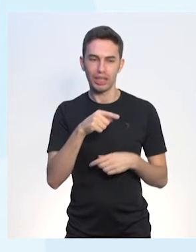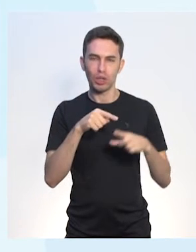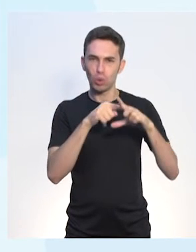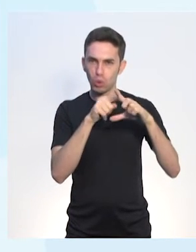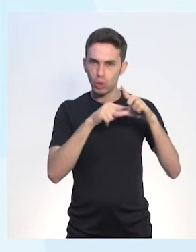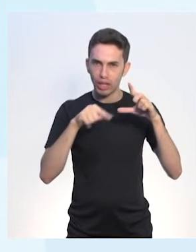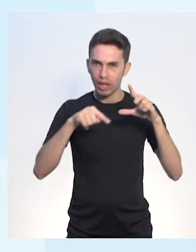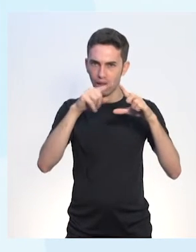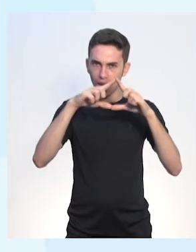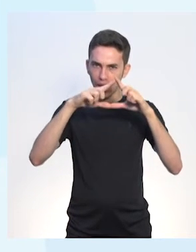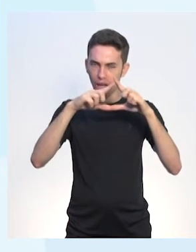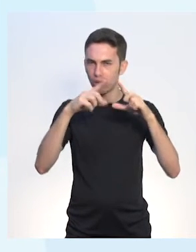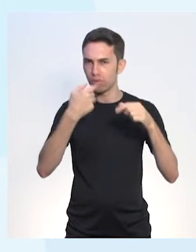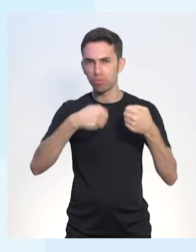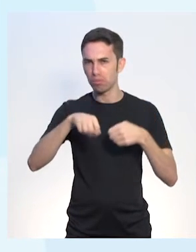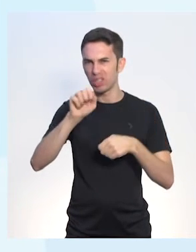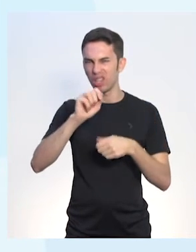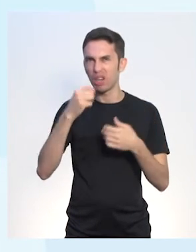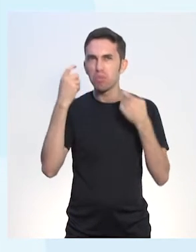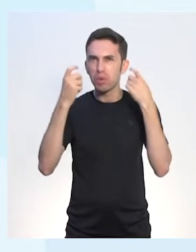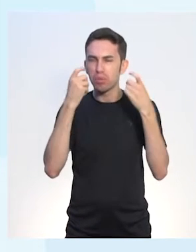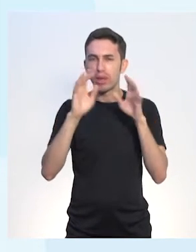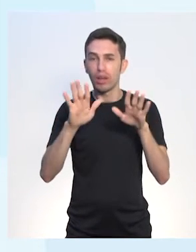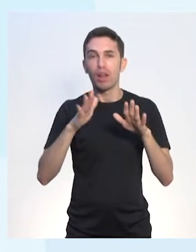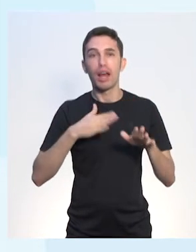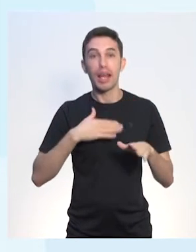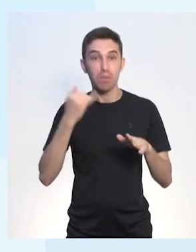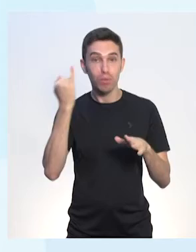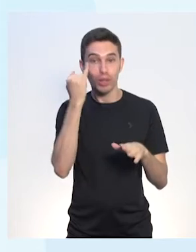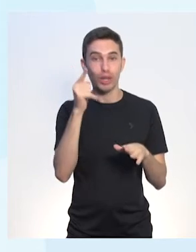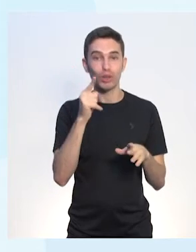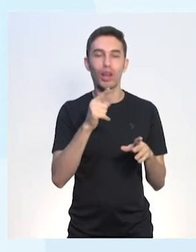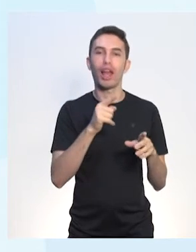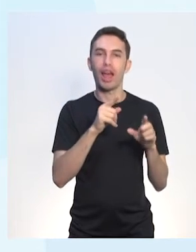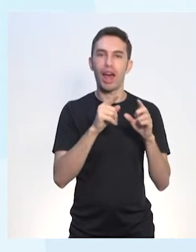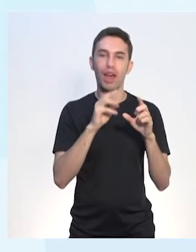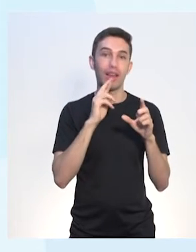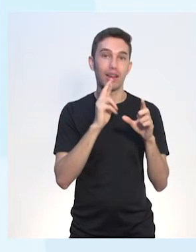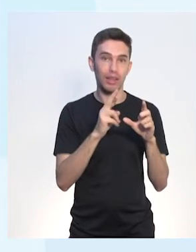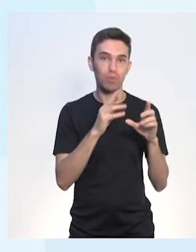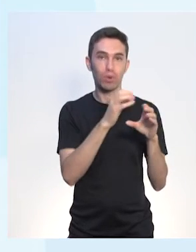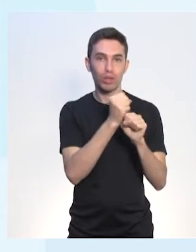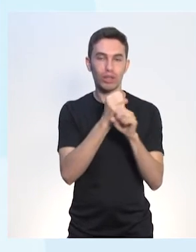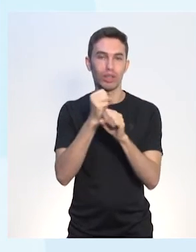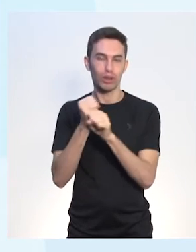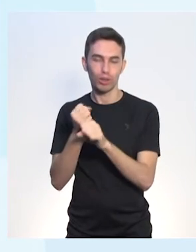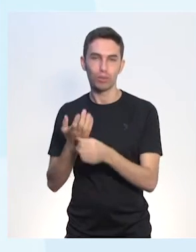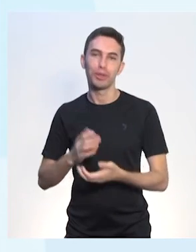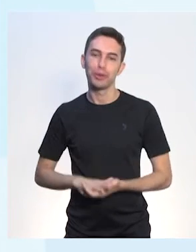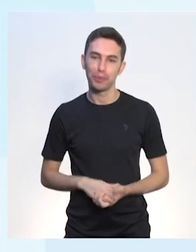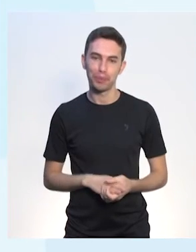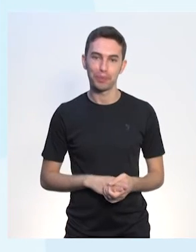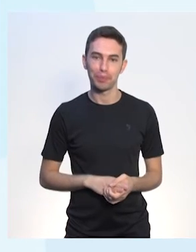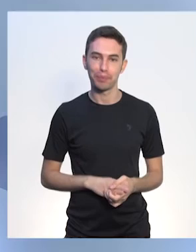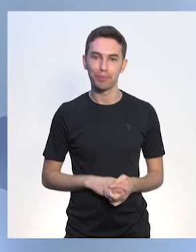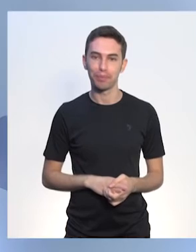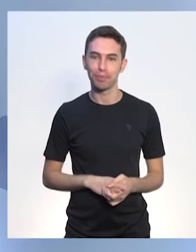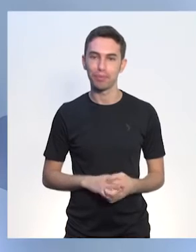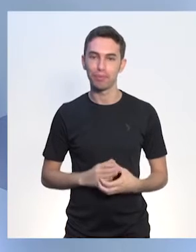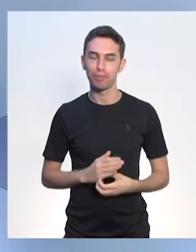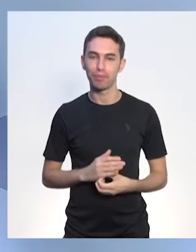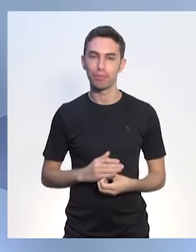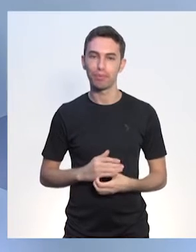a identificação do ângulo, não é? Sem dúvida, verdade. Então, é isso que a gente precisa prestar atenção, correto? Correto. Então, vamos achar